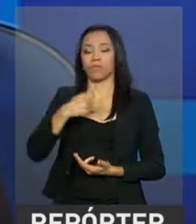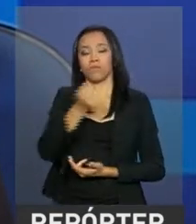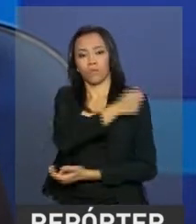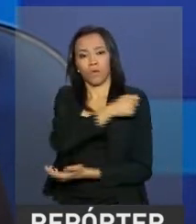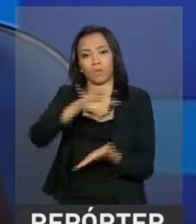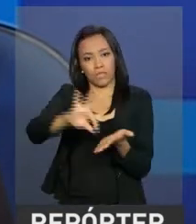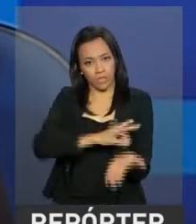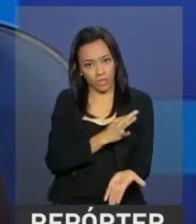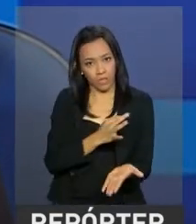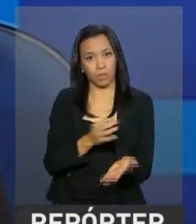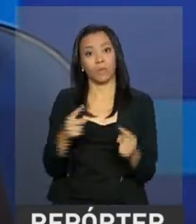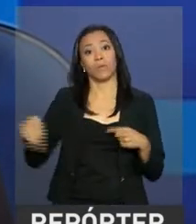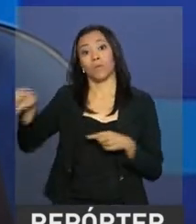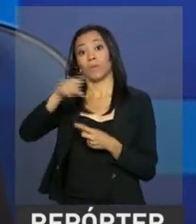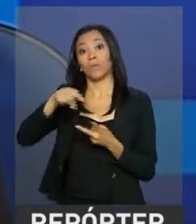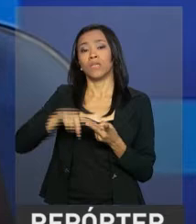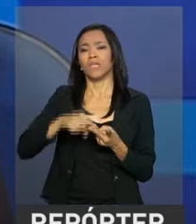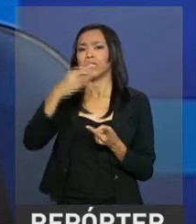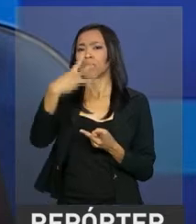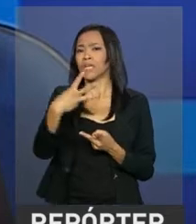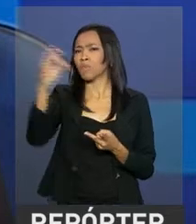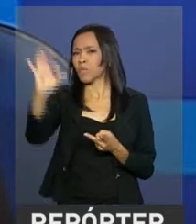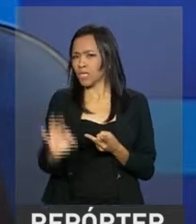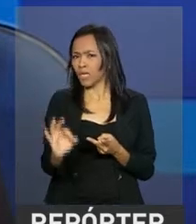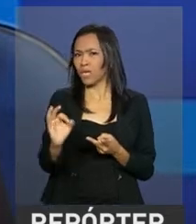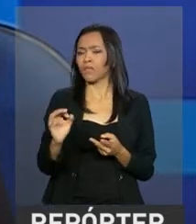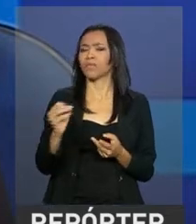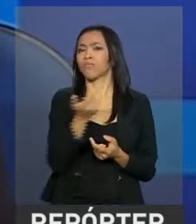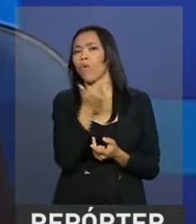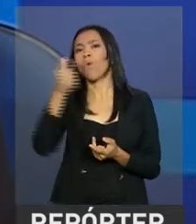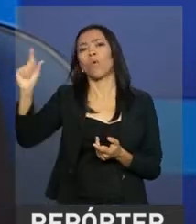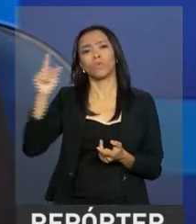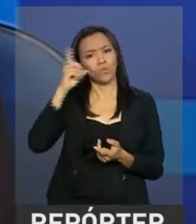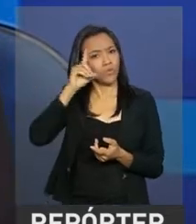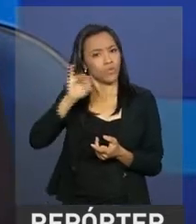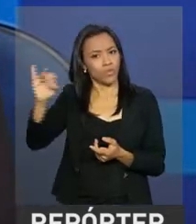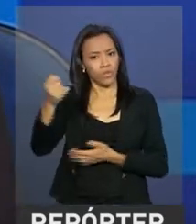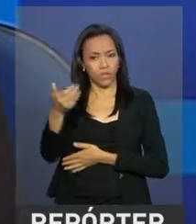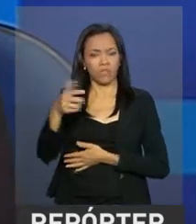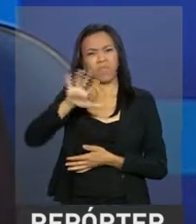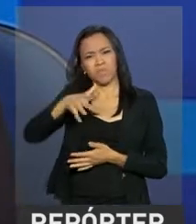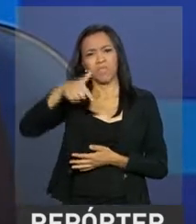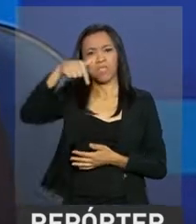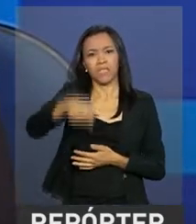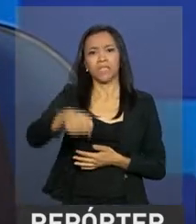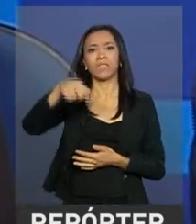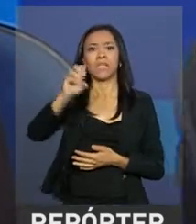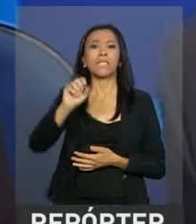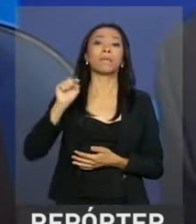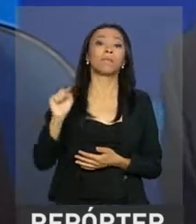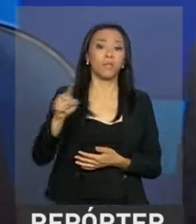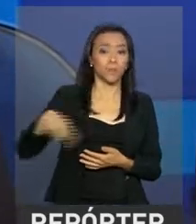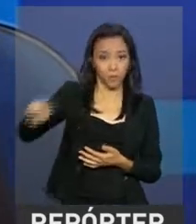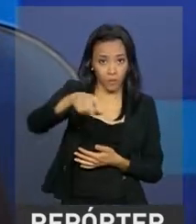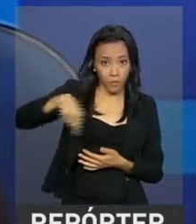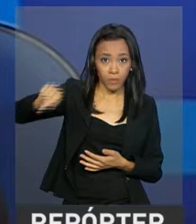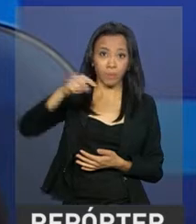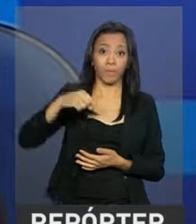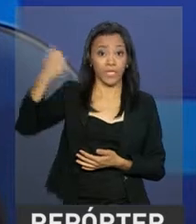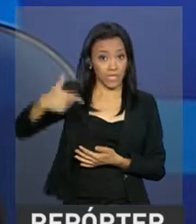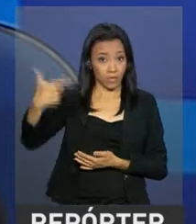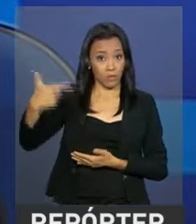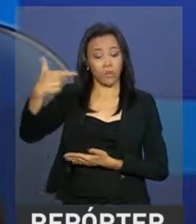remanesceram 3%, um total de pouco mais de 270 mil, e que nós conseguimos, nessa